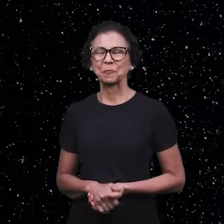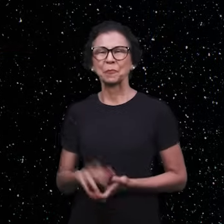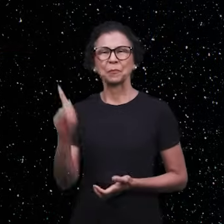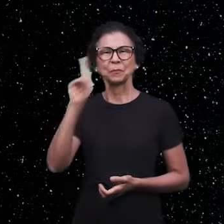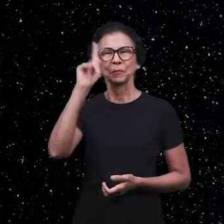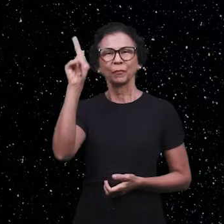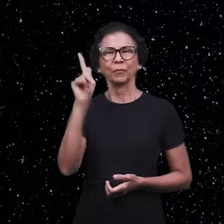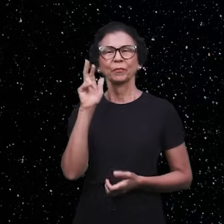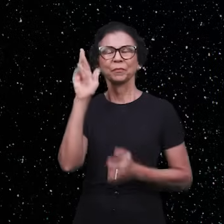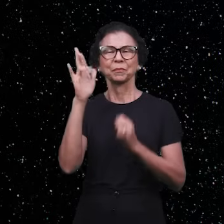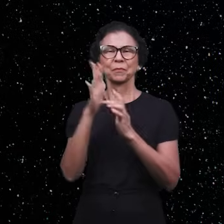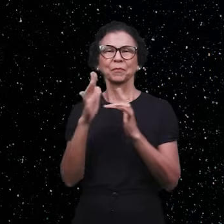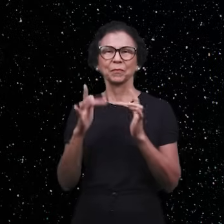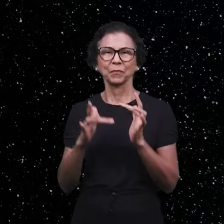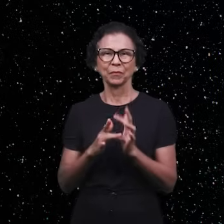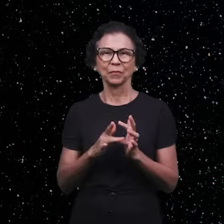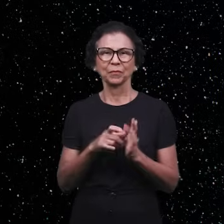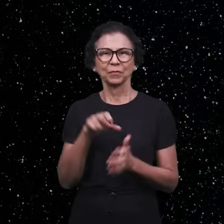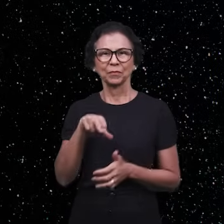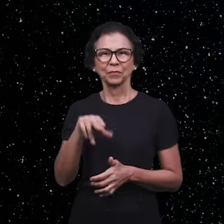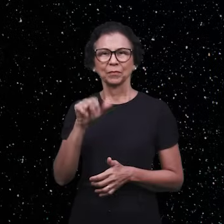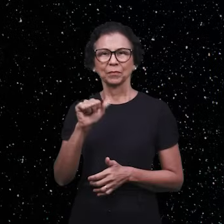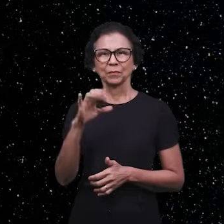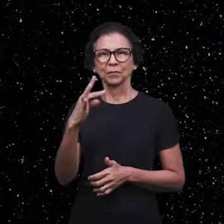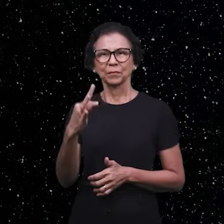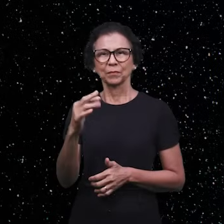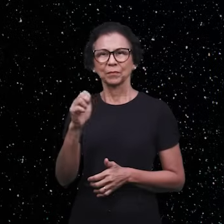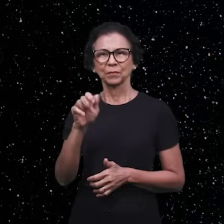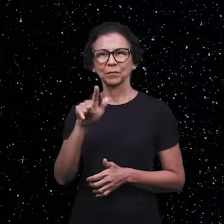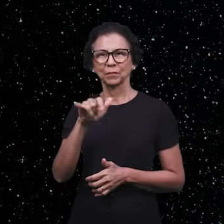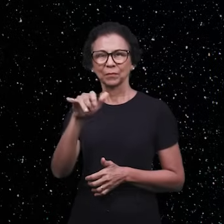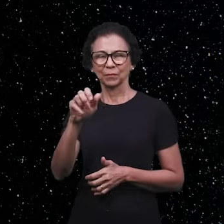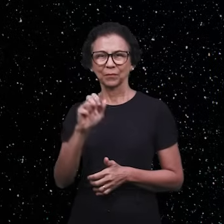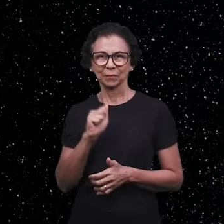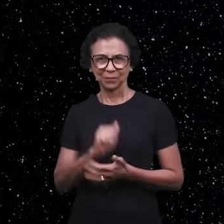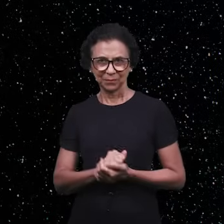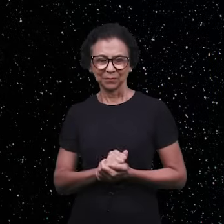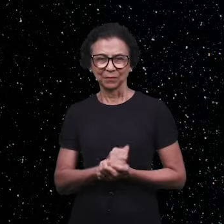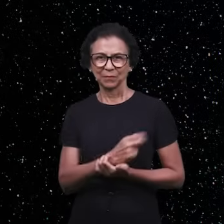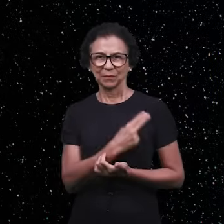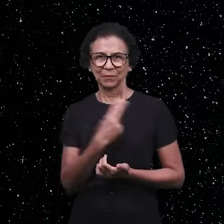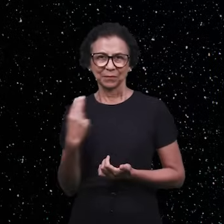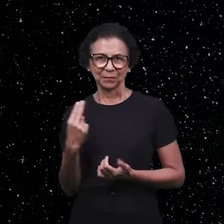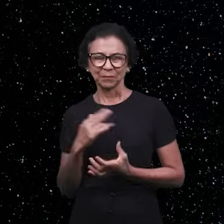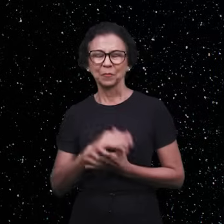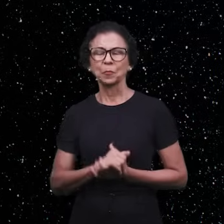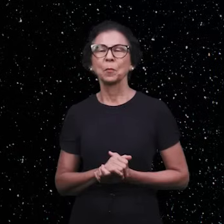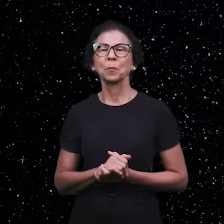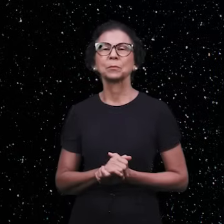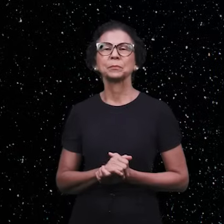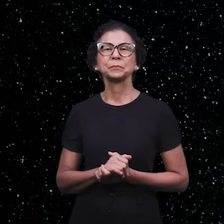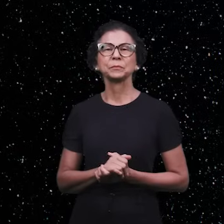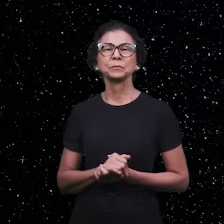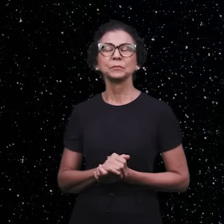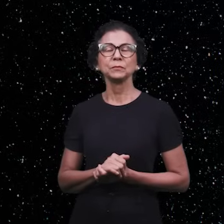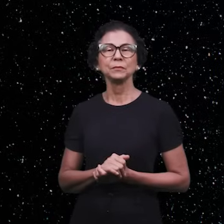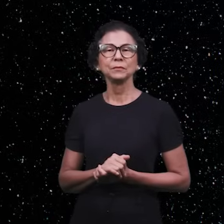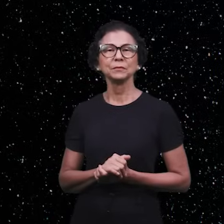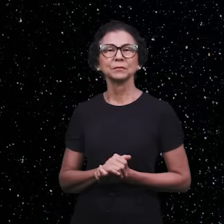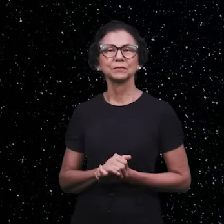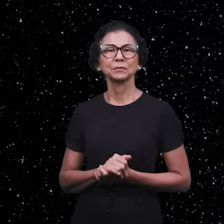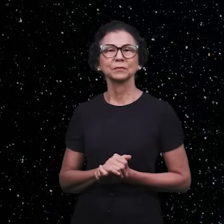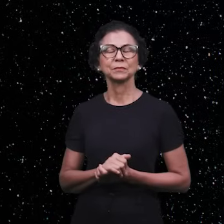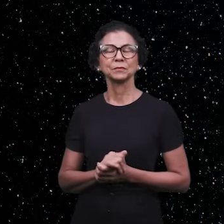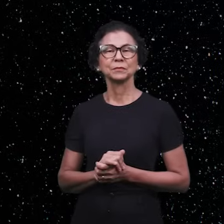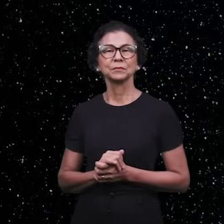paz do Senhor Jesus. Me chamo Natália e pertenço aqui à Igreja do Conceição, Ministério do Pastor Alex Té. Venho aqui por meio deste